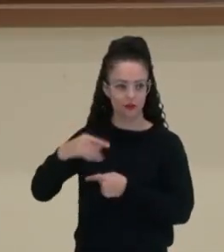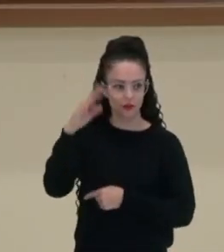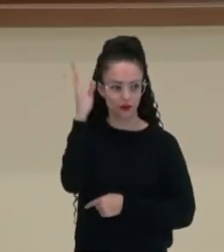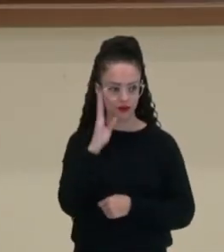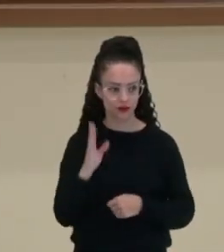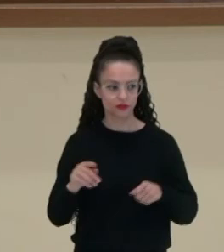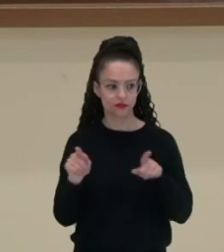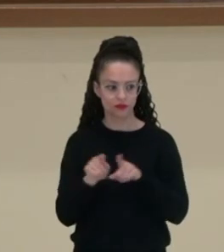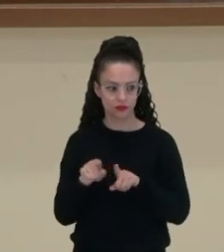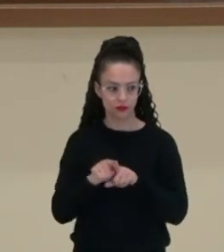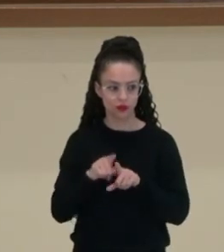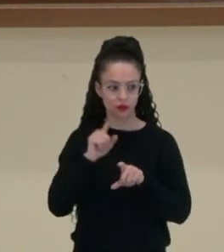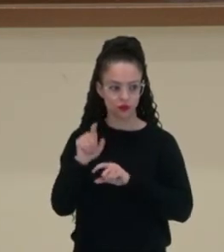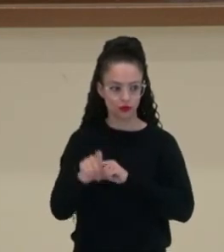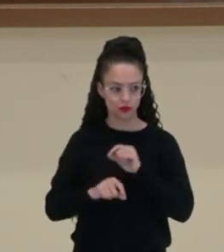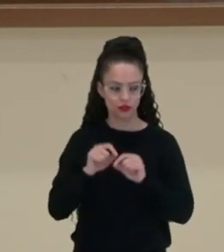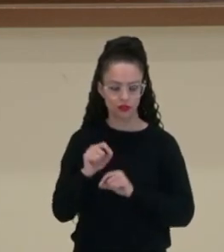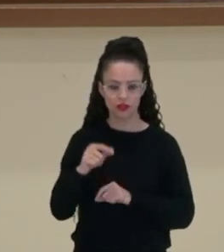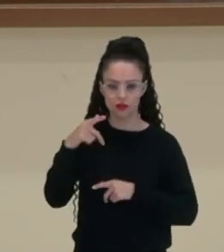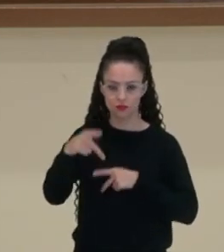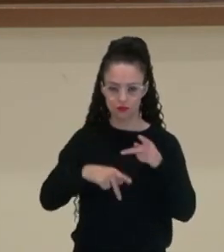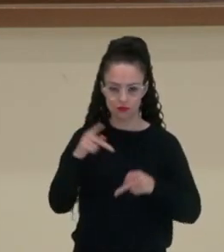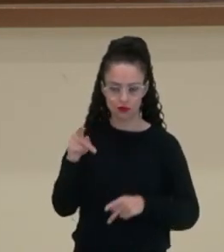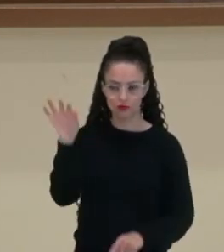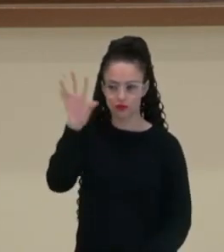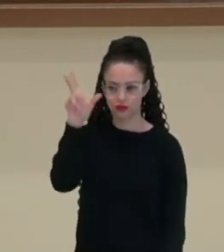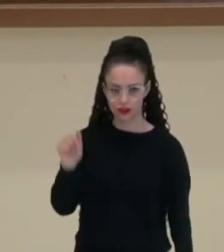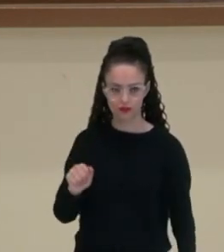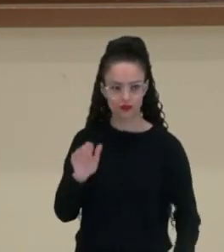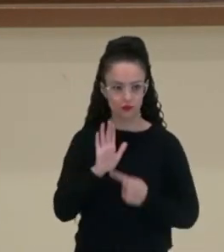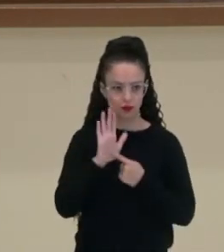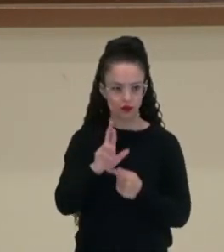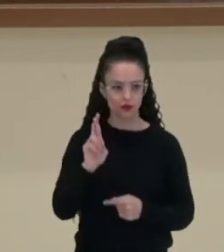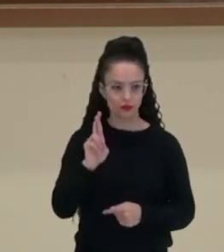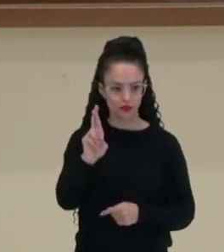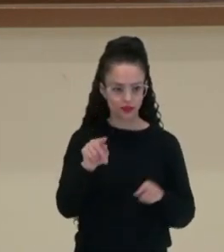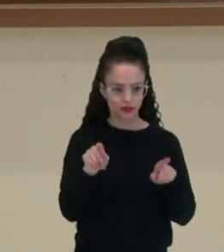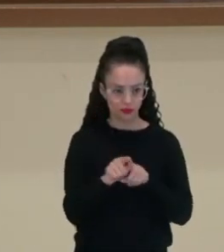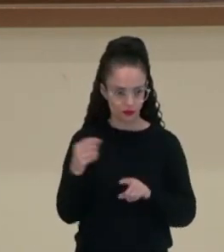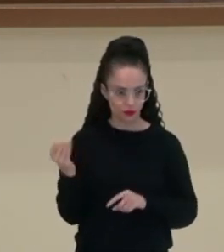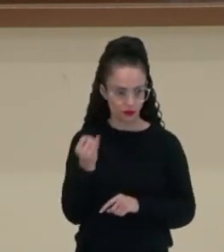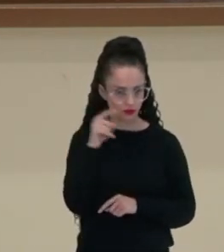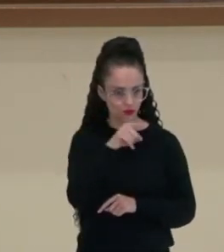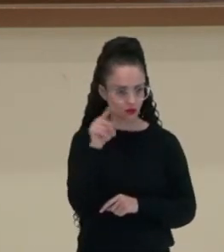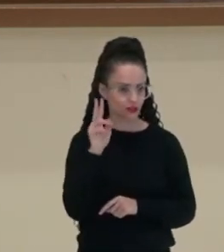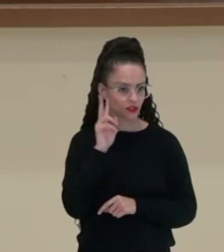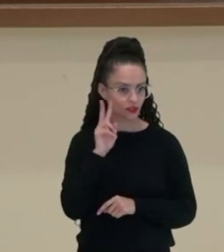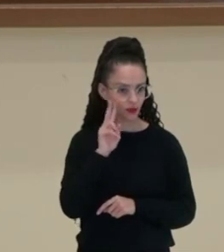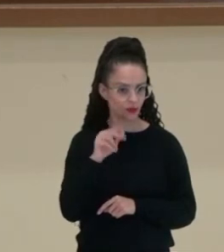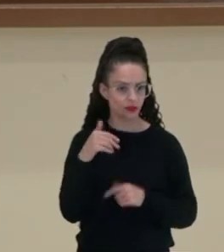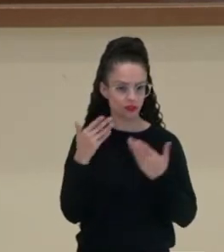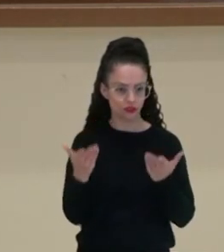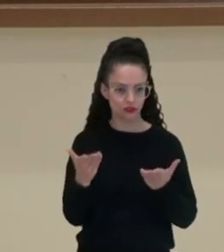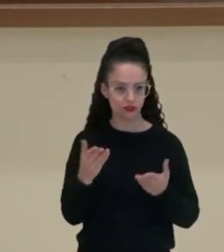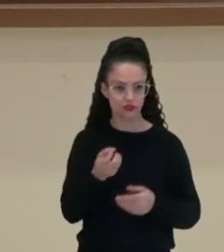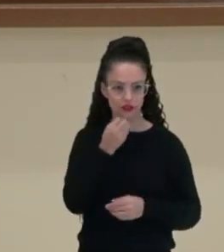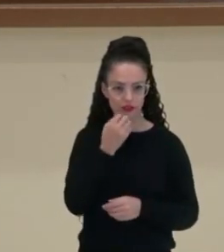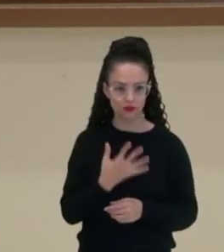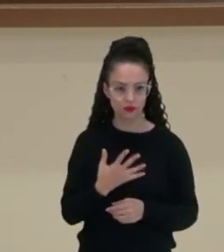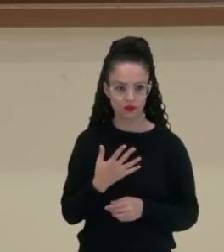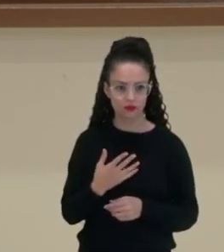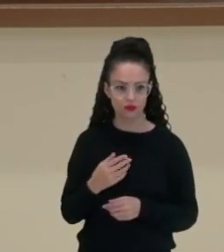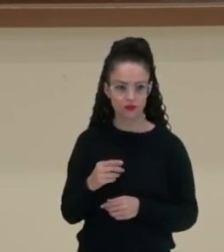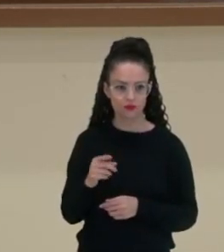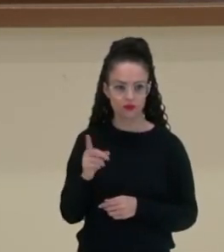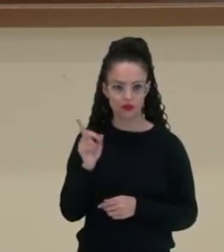obras também, né, os povos afros vão estar sendo representados, né? Então, é importante vocês lembrarem disso, tá bom? Então, só para